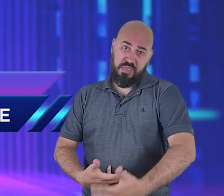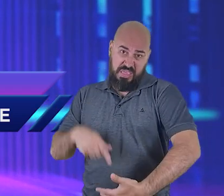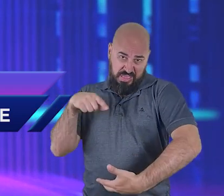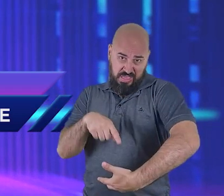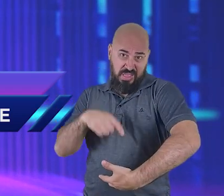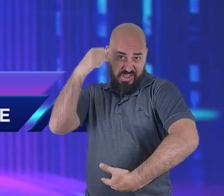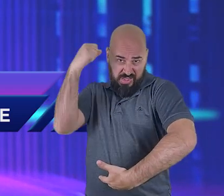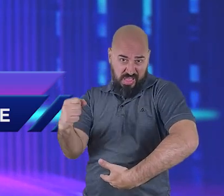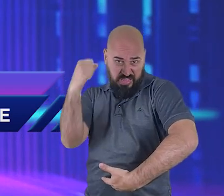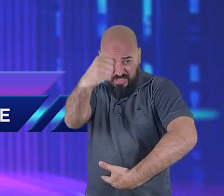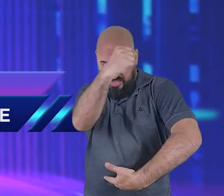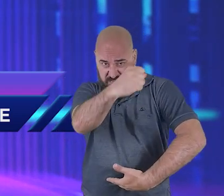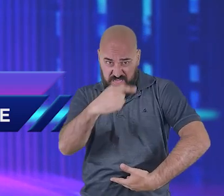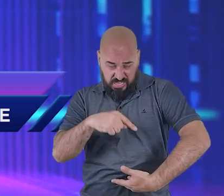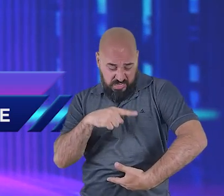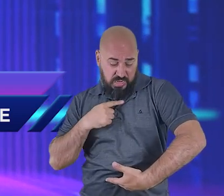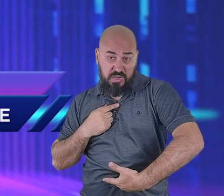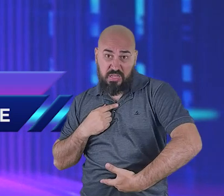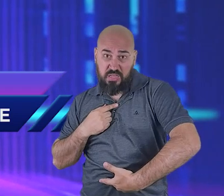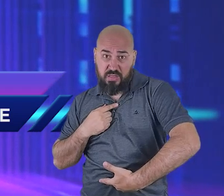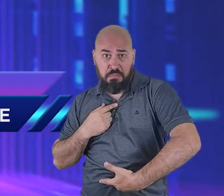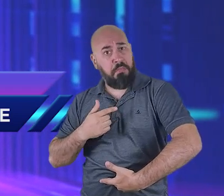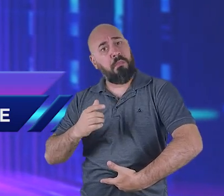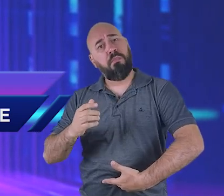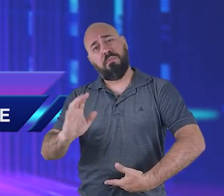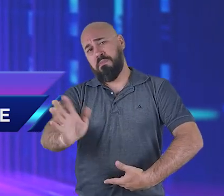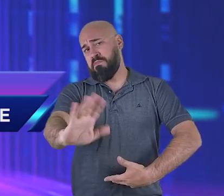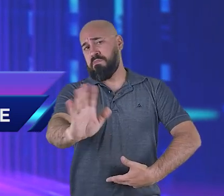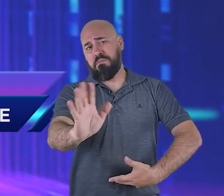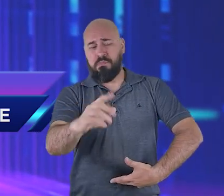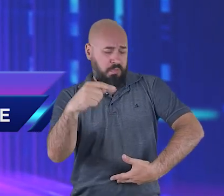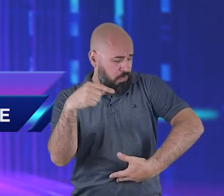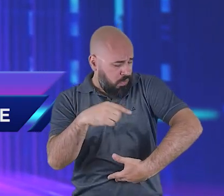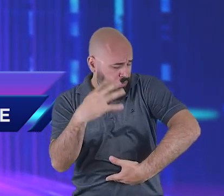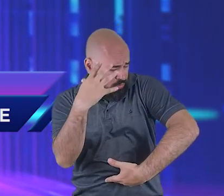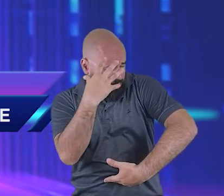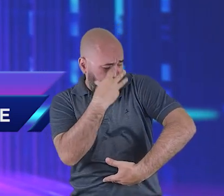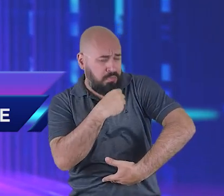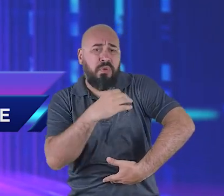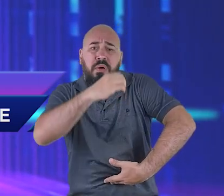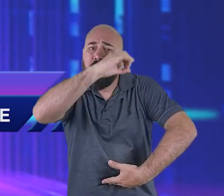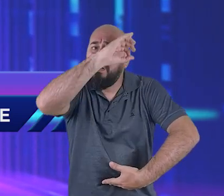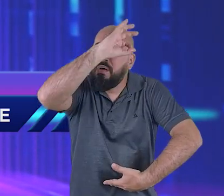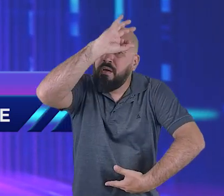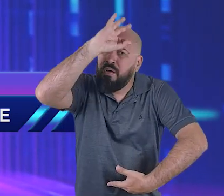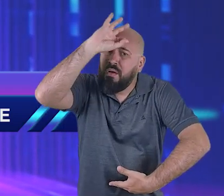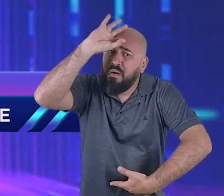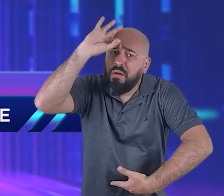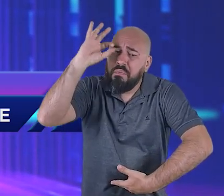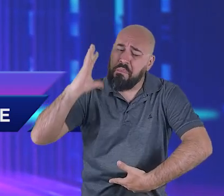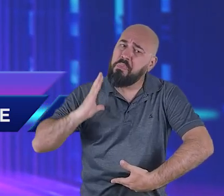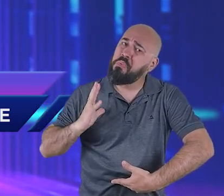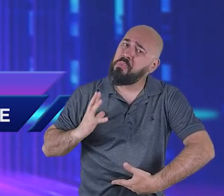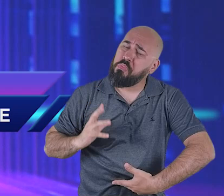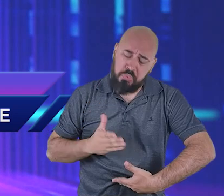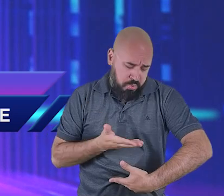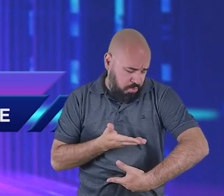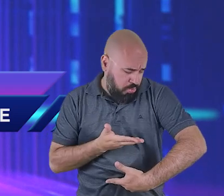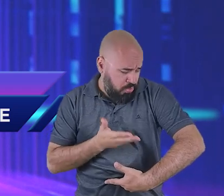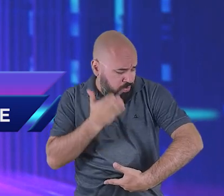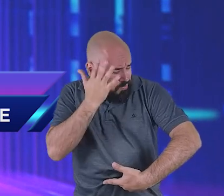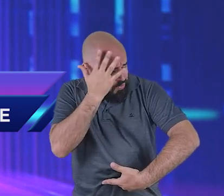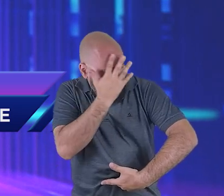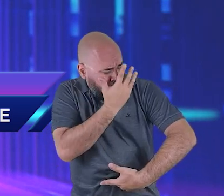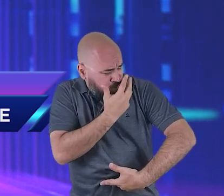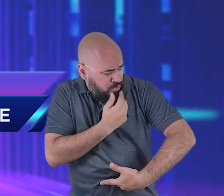assassino? É claro que não, pastor. Ela deu à luz a um lindo bebê, inocente, puro,